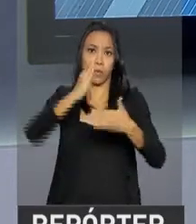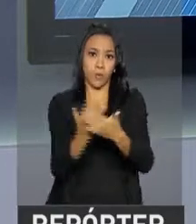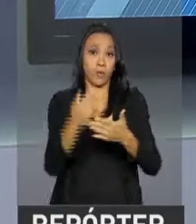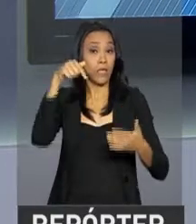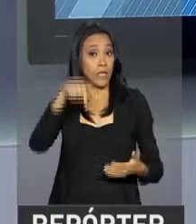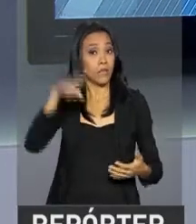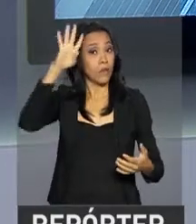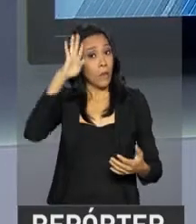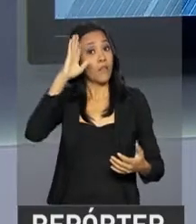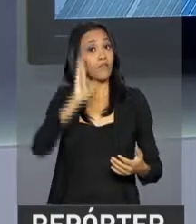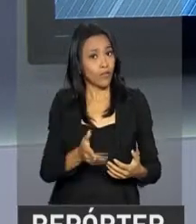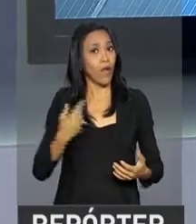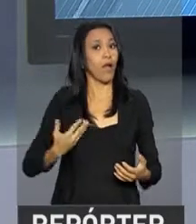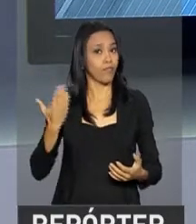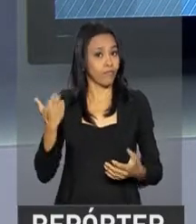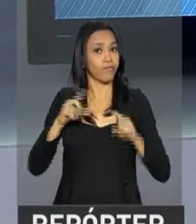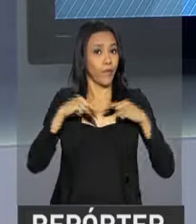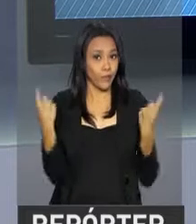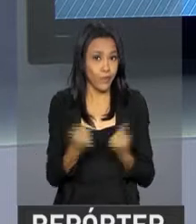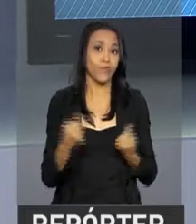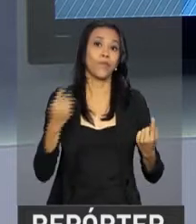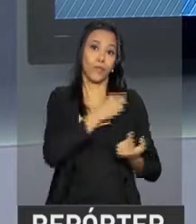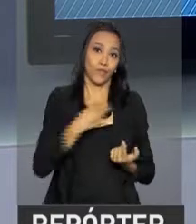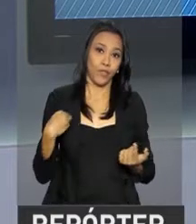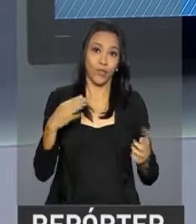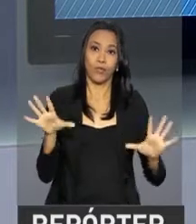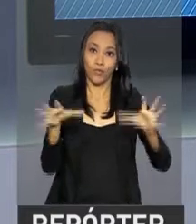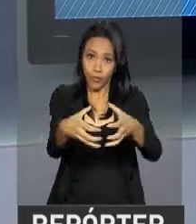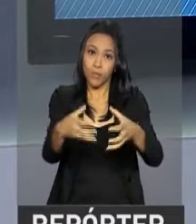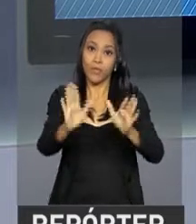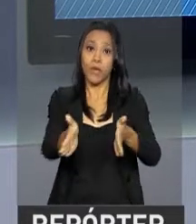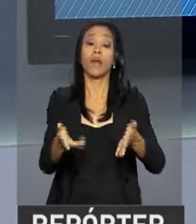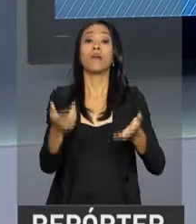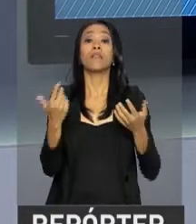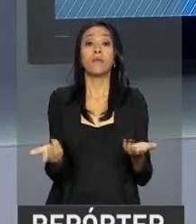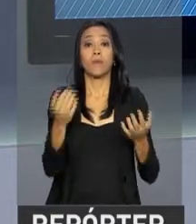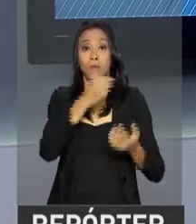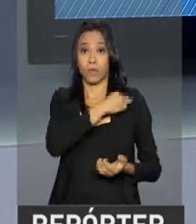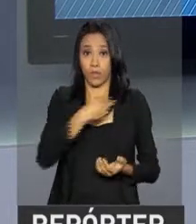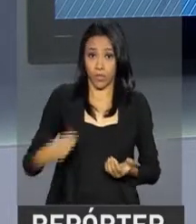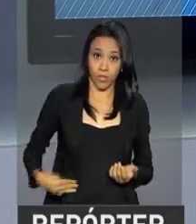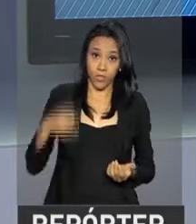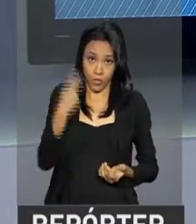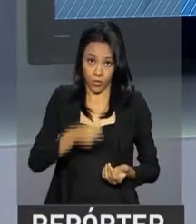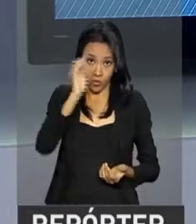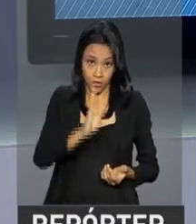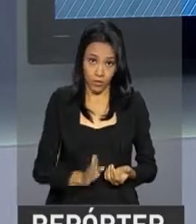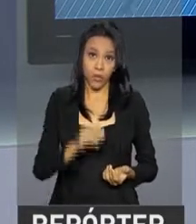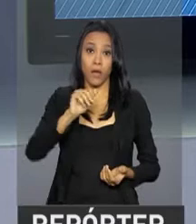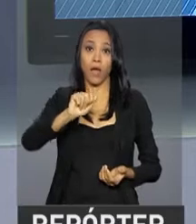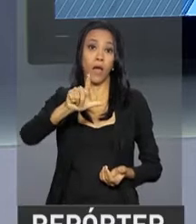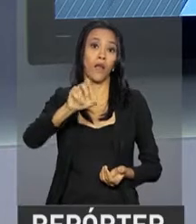brasília já teve reunião entre ministros dos países do bloco no encontro o ministro das relações exteriores do brasil aloísio nunes